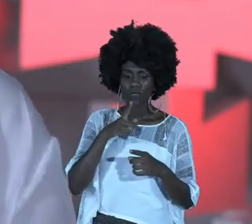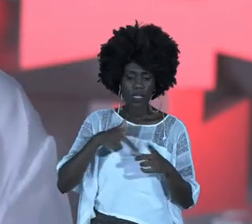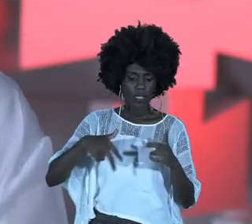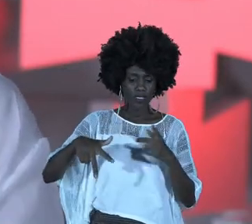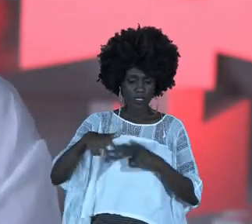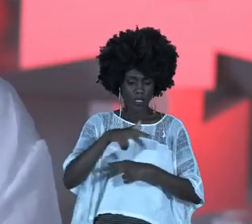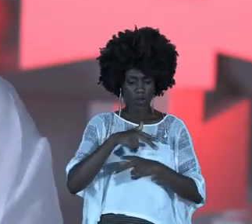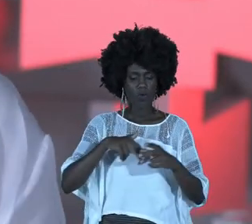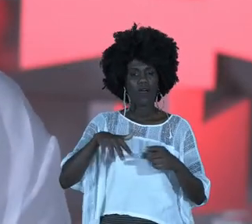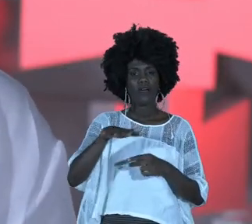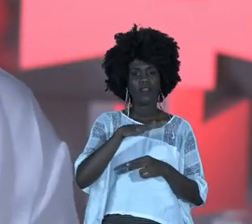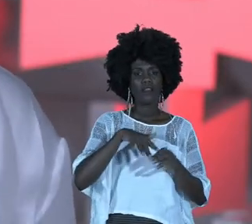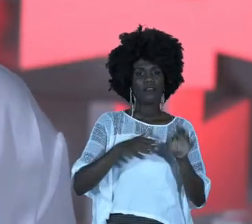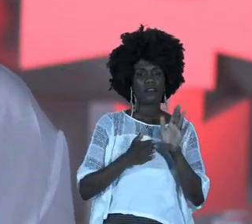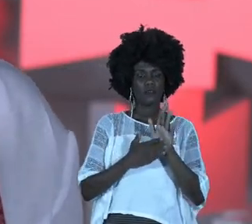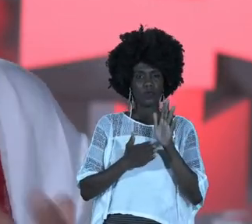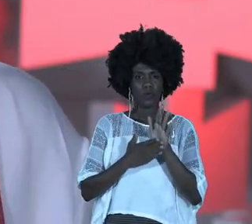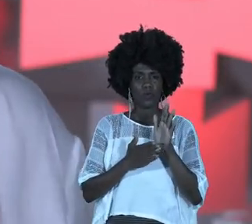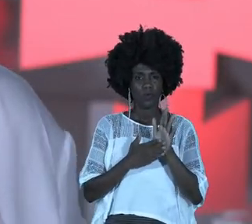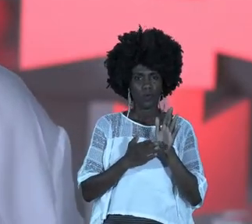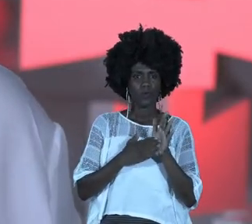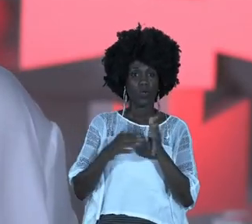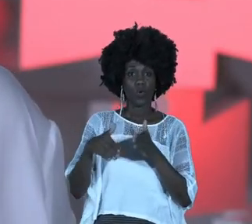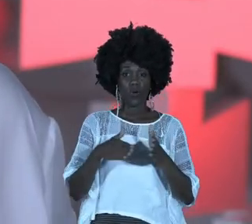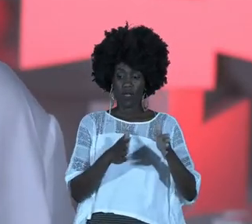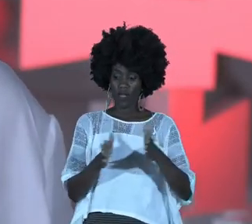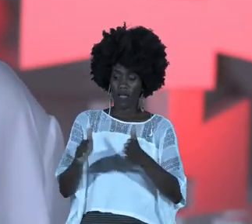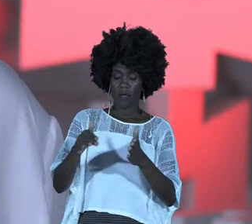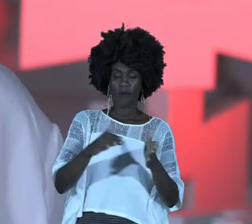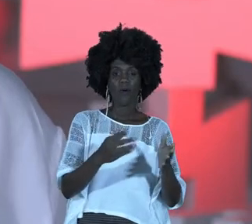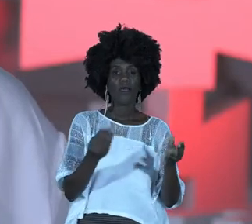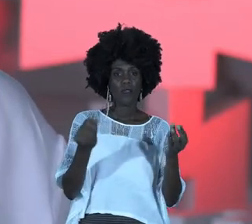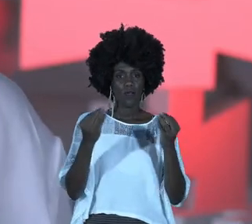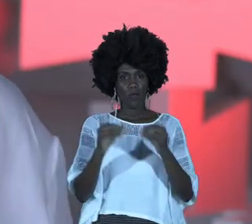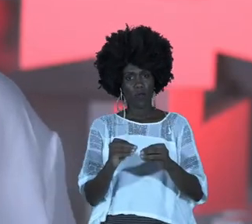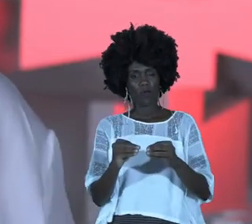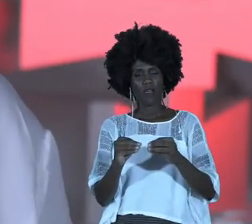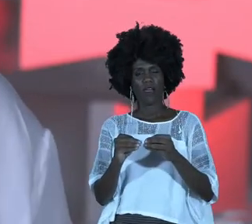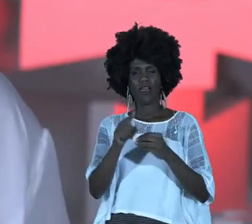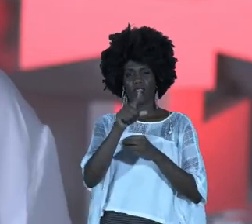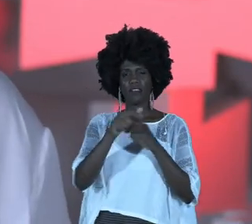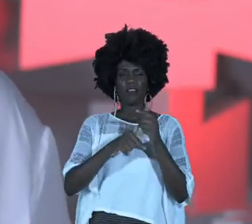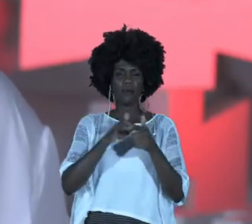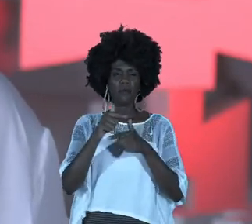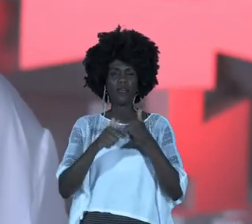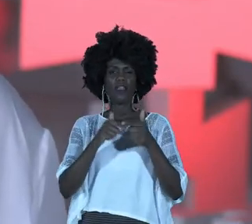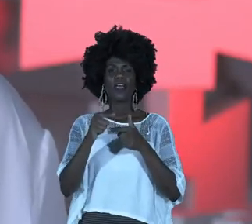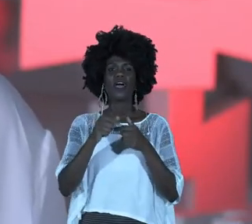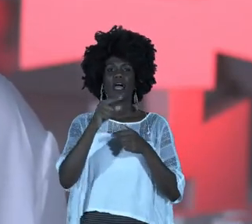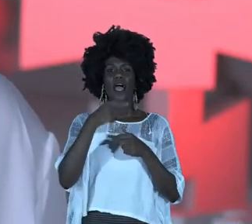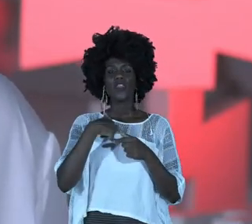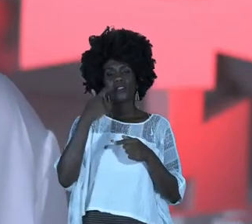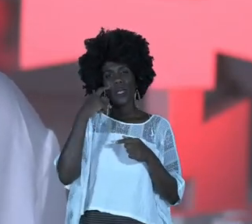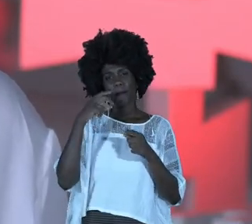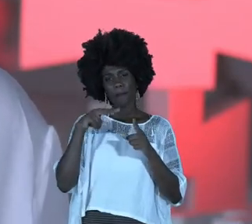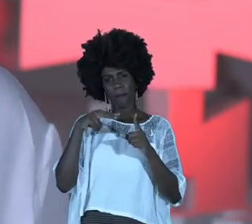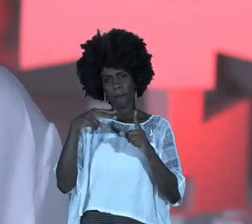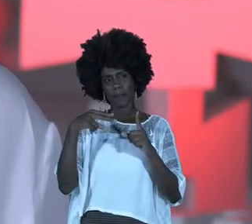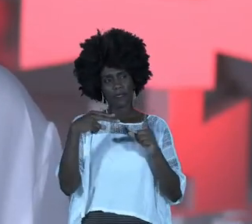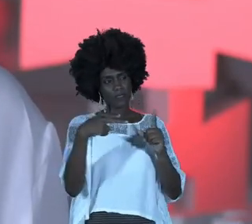circular naquelas propostas, daqueles caminhos que ele coloca. Ele joga, é um artista que joga com a nossa